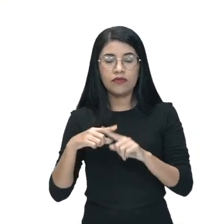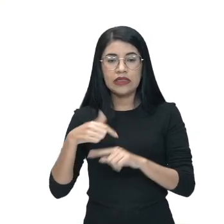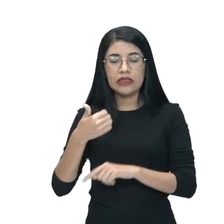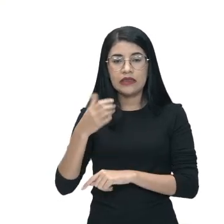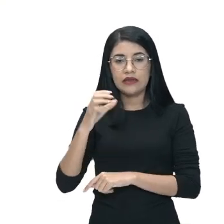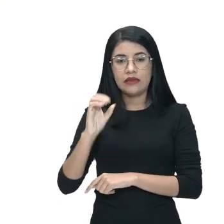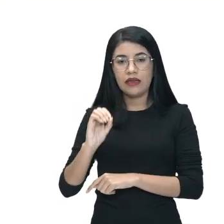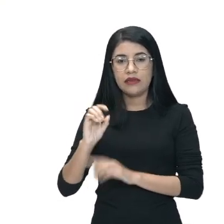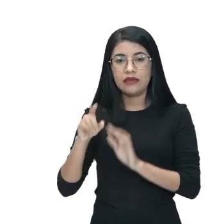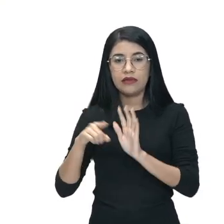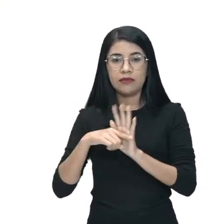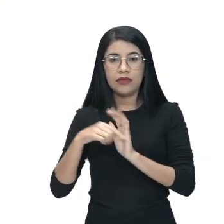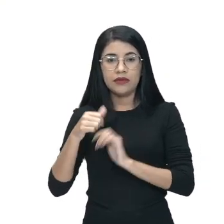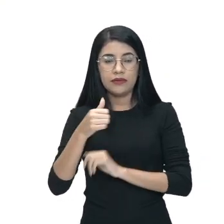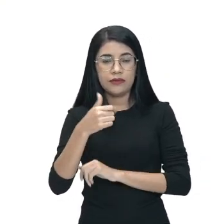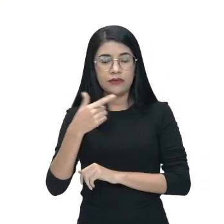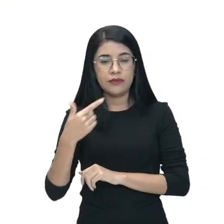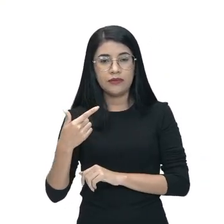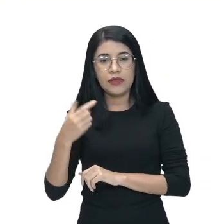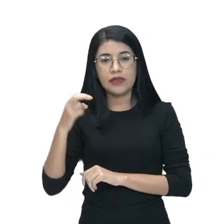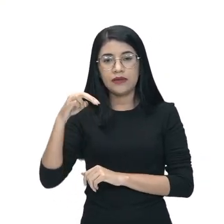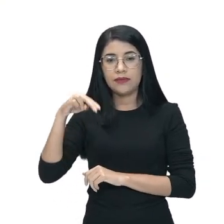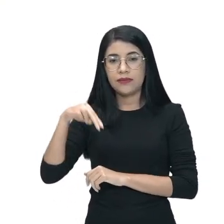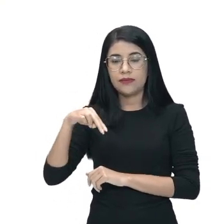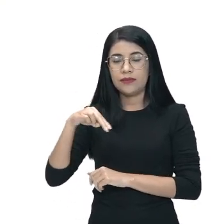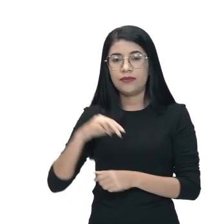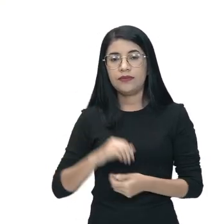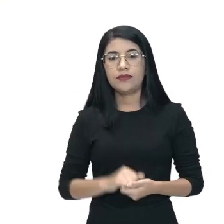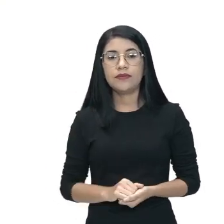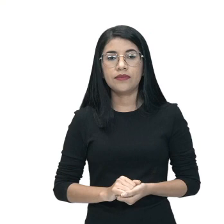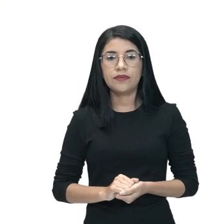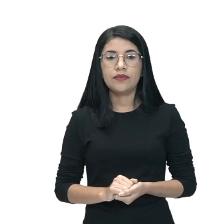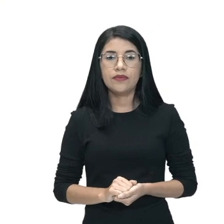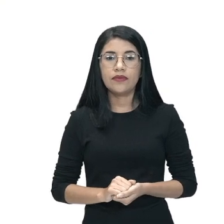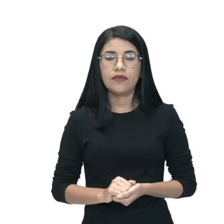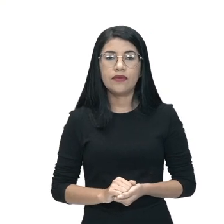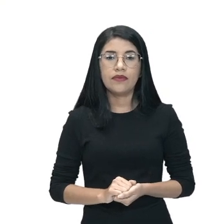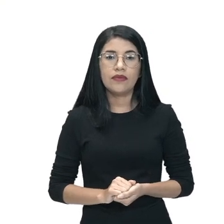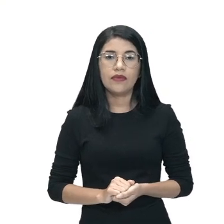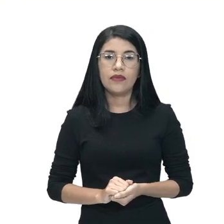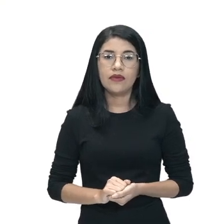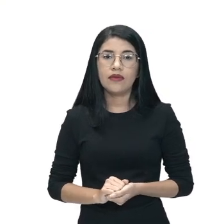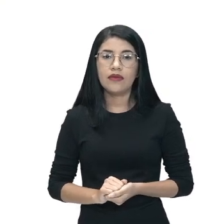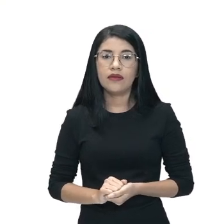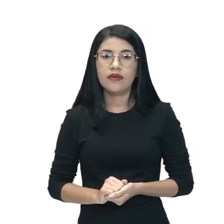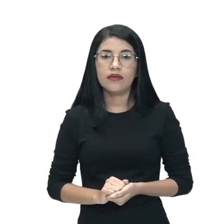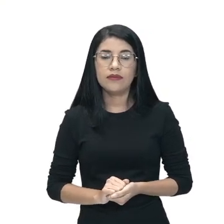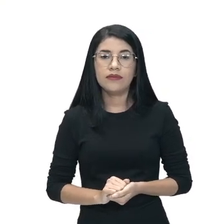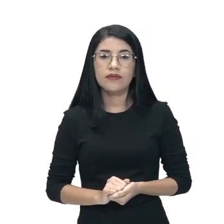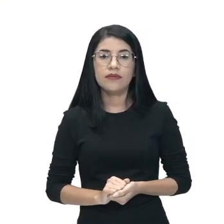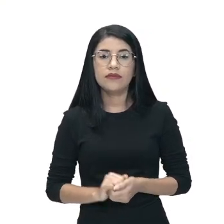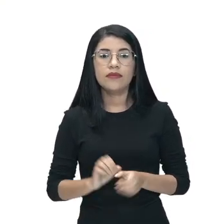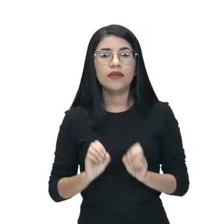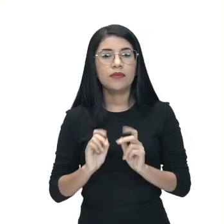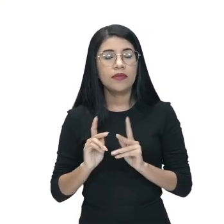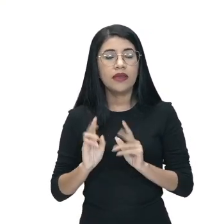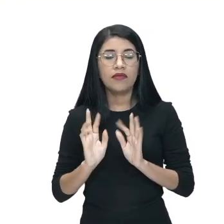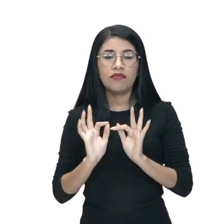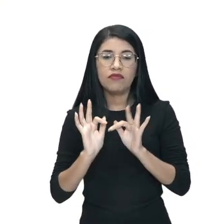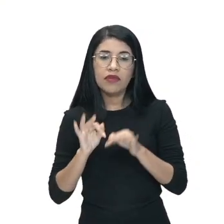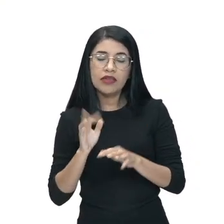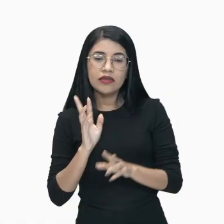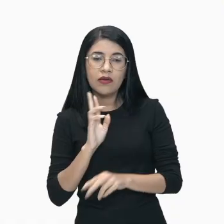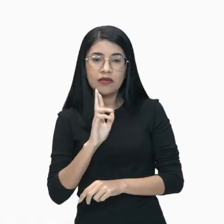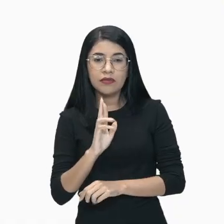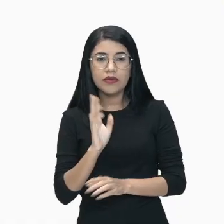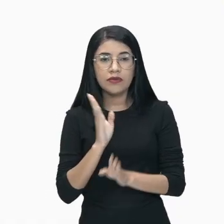1,5 vezes 10 a menos 12 newtons. Aí está a solução. Vamos ver qual é a